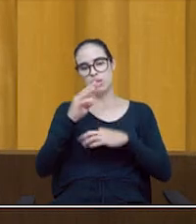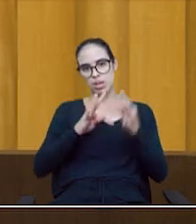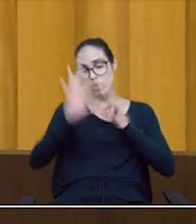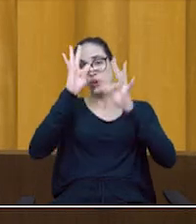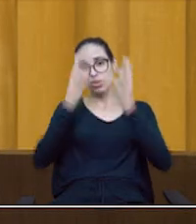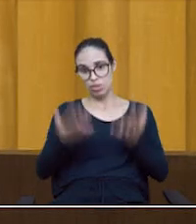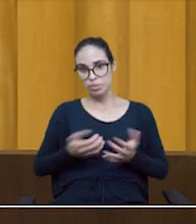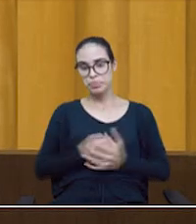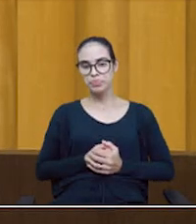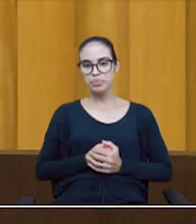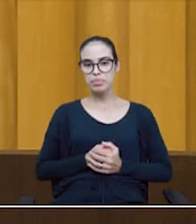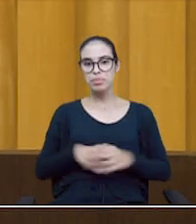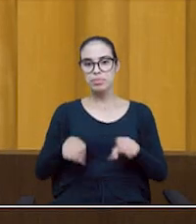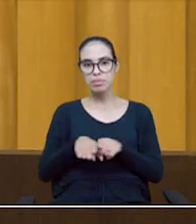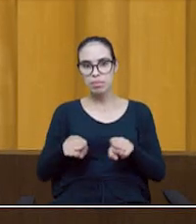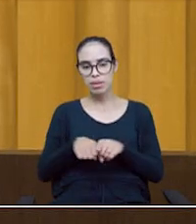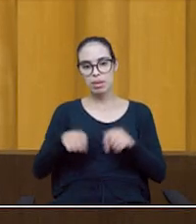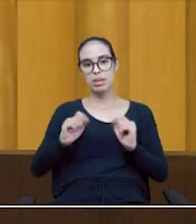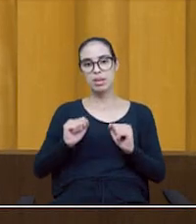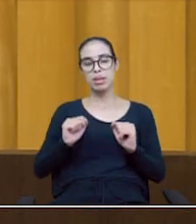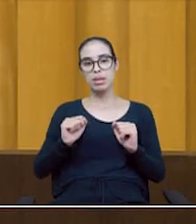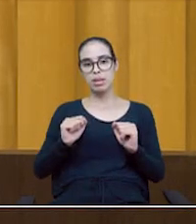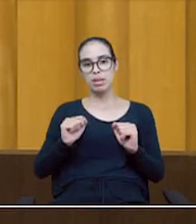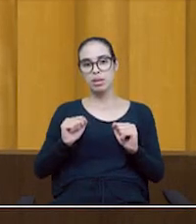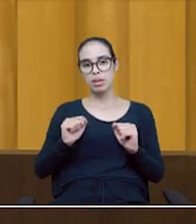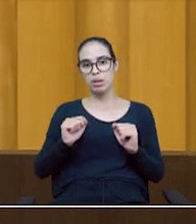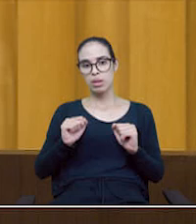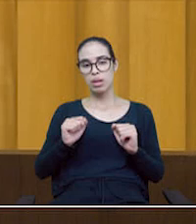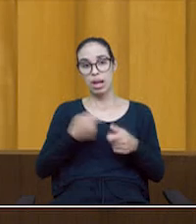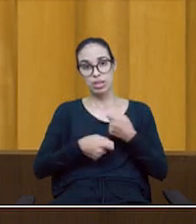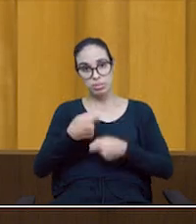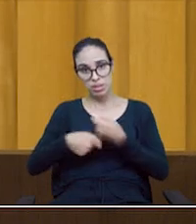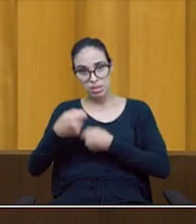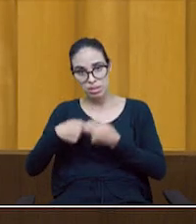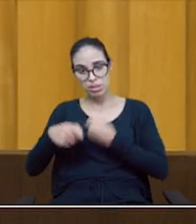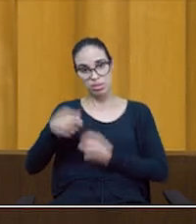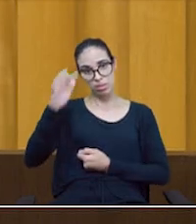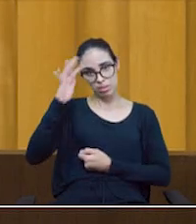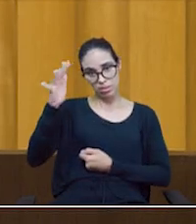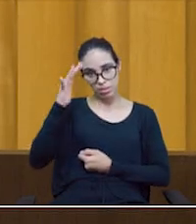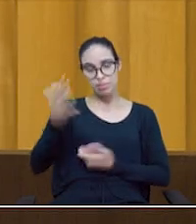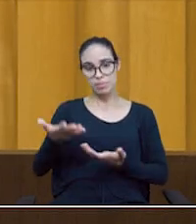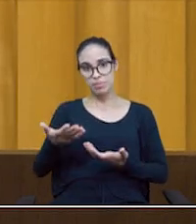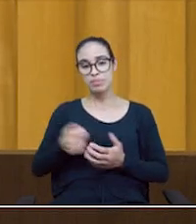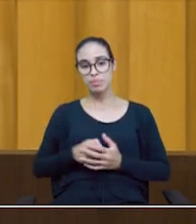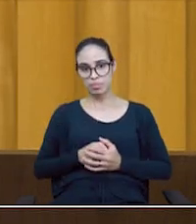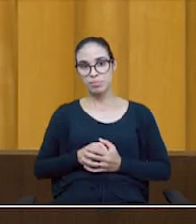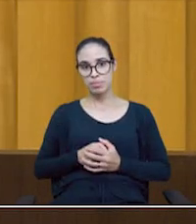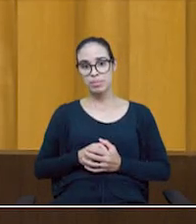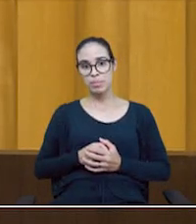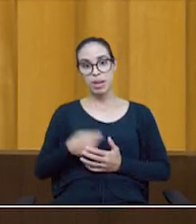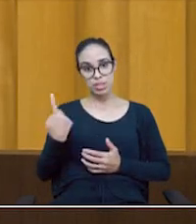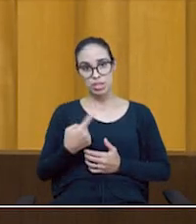a racionalização orçamentária e administrativa. Muitas vezes temos que